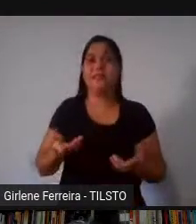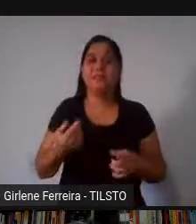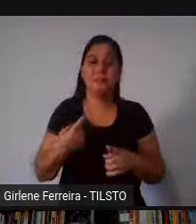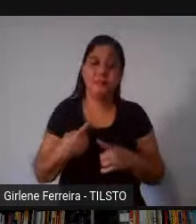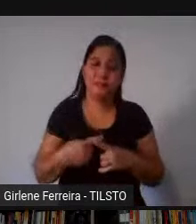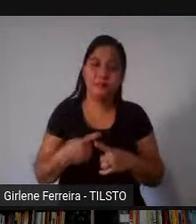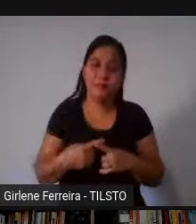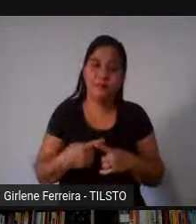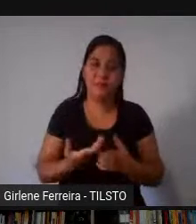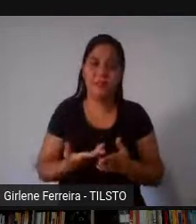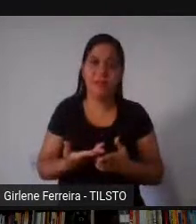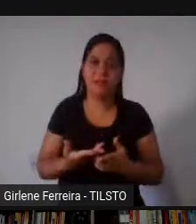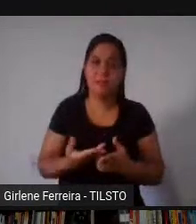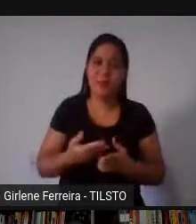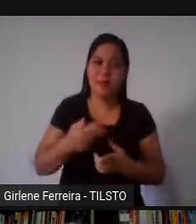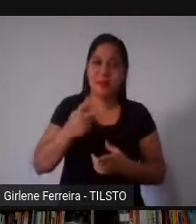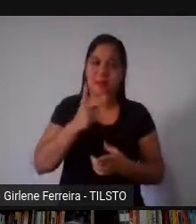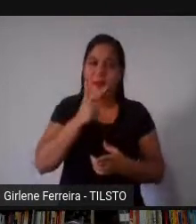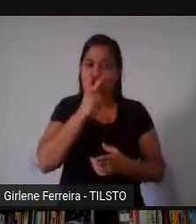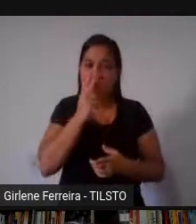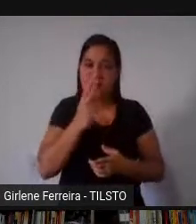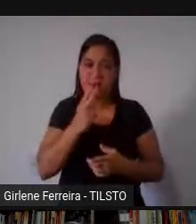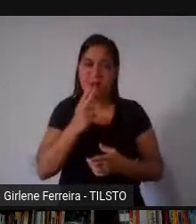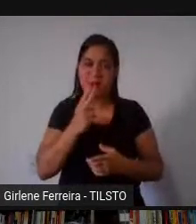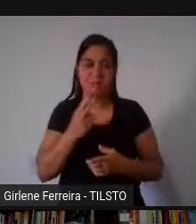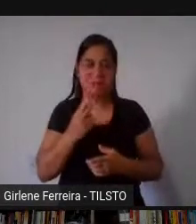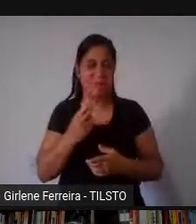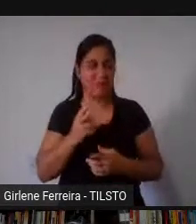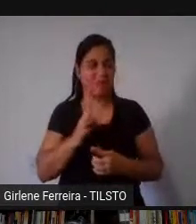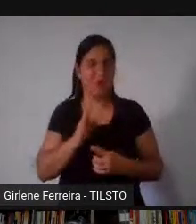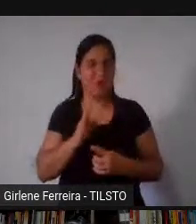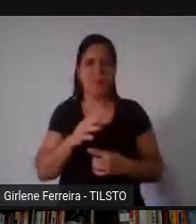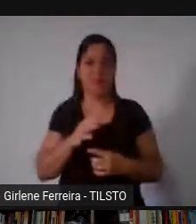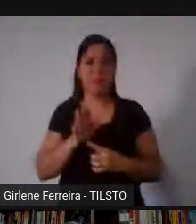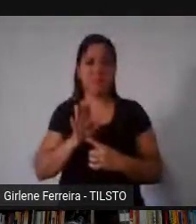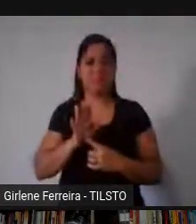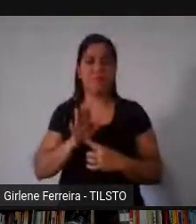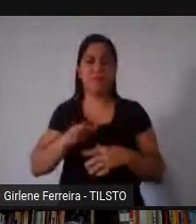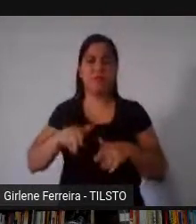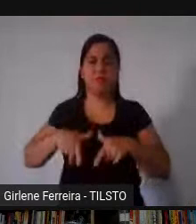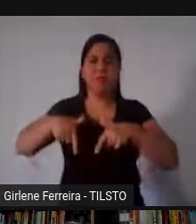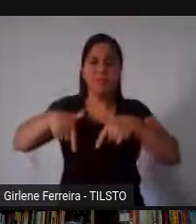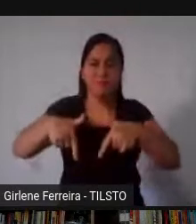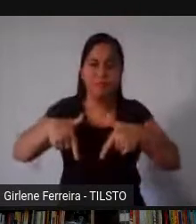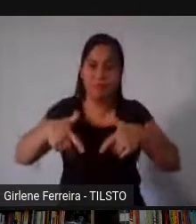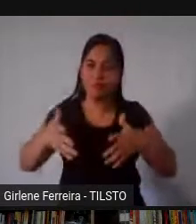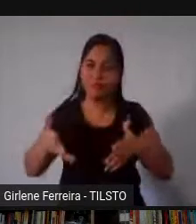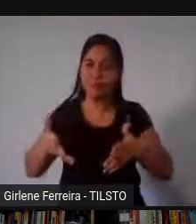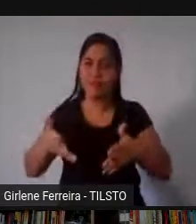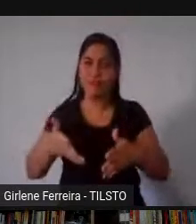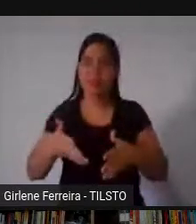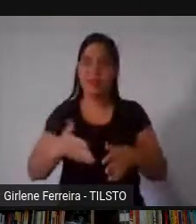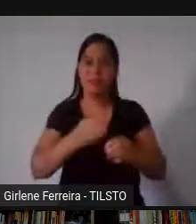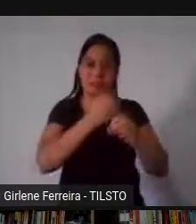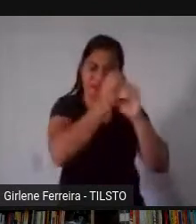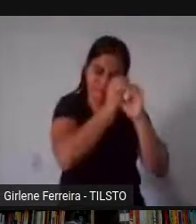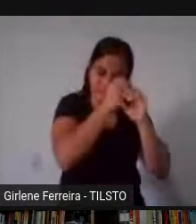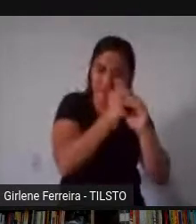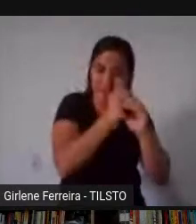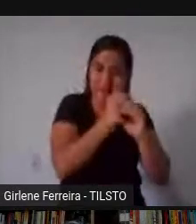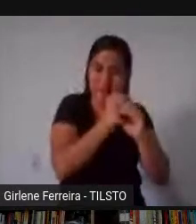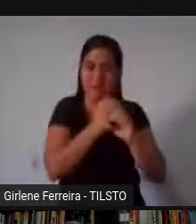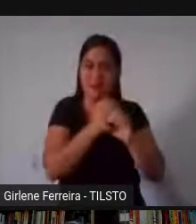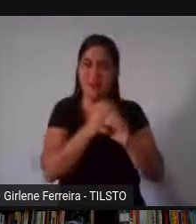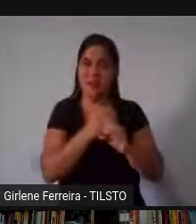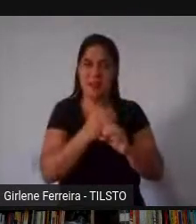parece que você não é tão engenheiro quanto ele, sabe? Por você gostar de matemática, por principalmente, como a professora falou, participar de várias extensões, participar de